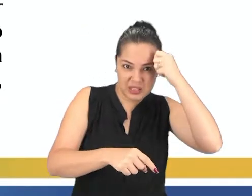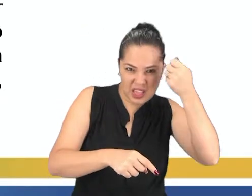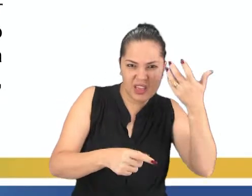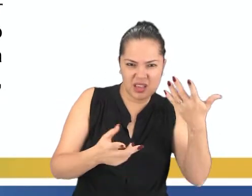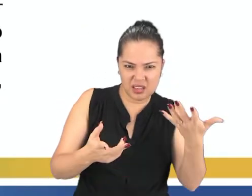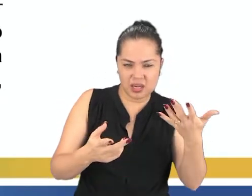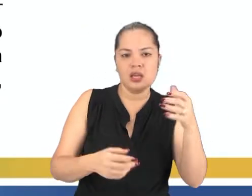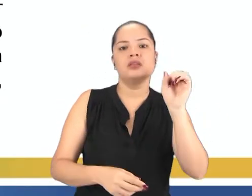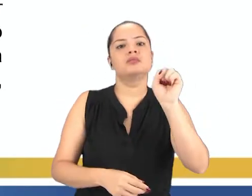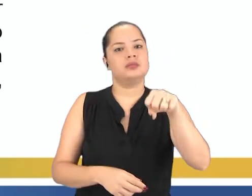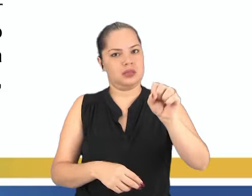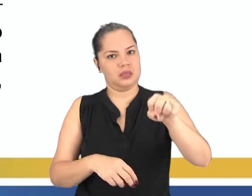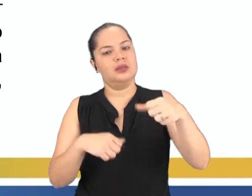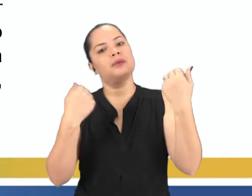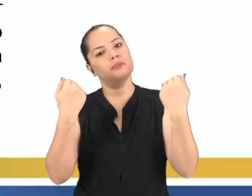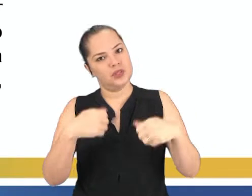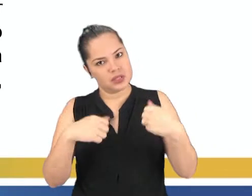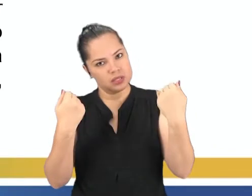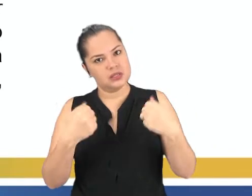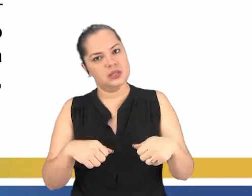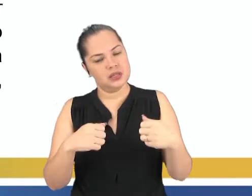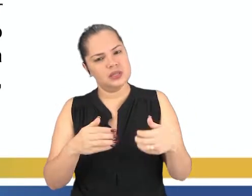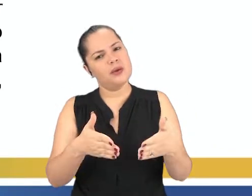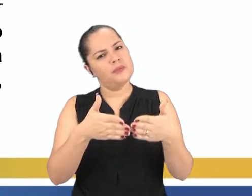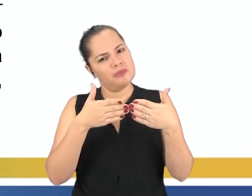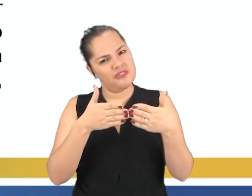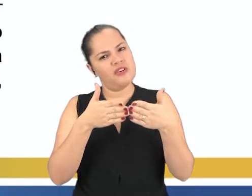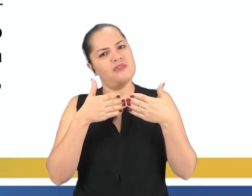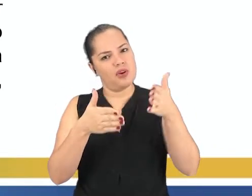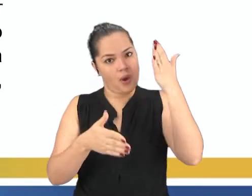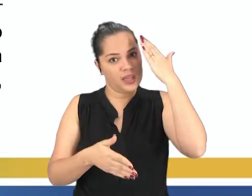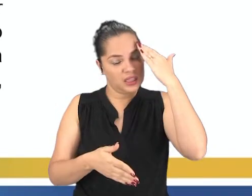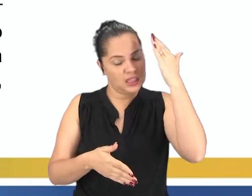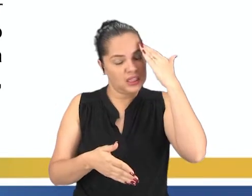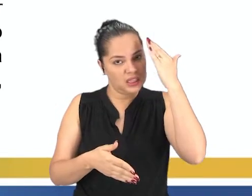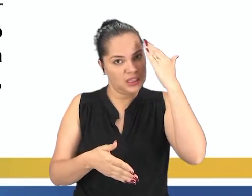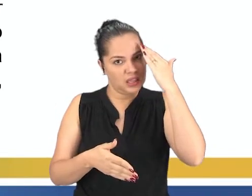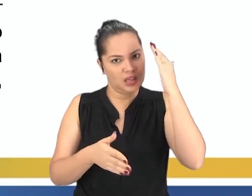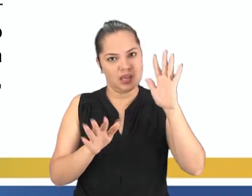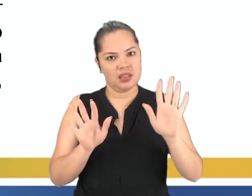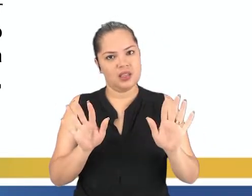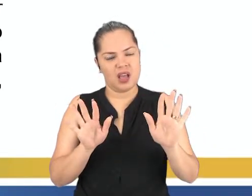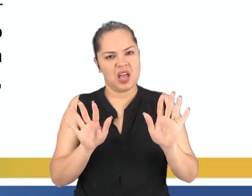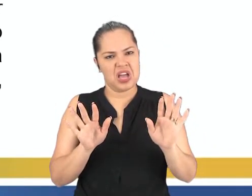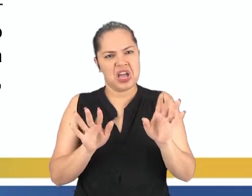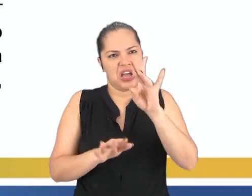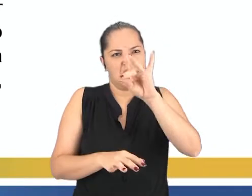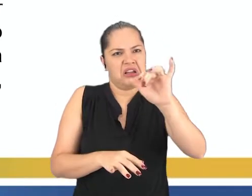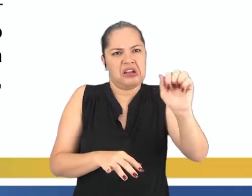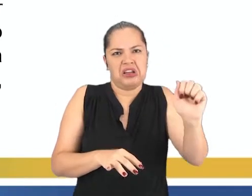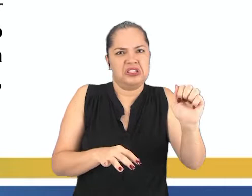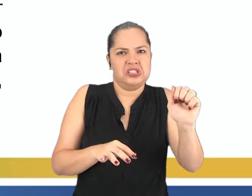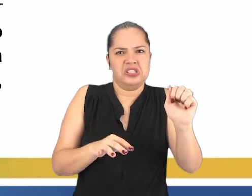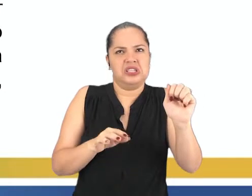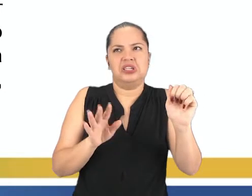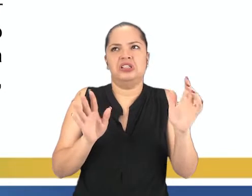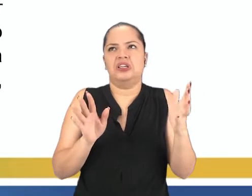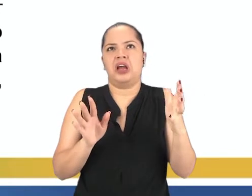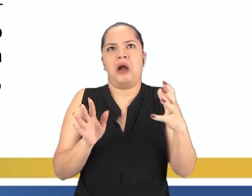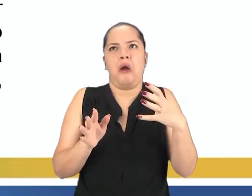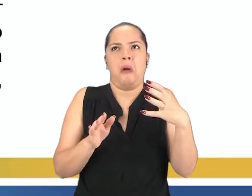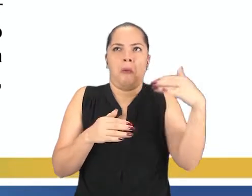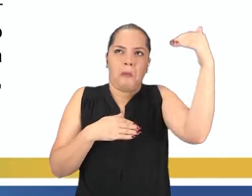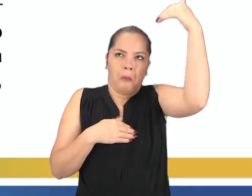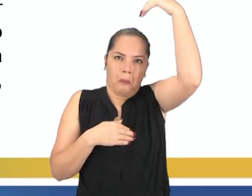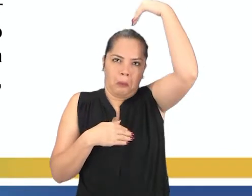sim, precisaremos. E por favor entenda que está longe de ser o dia do mimimi ou do vitimismo. Temos muito